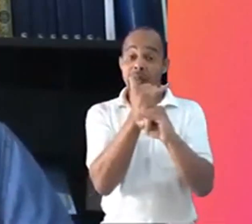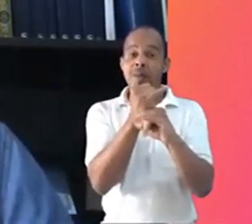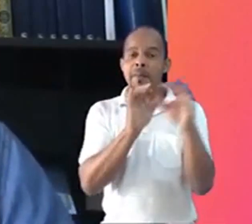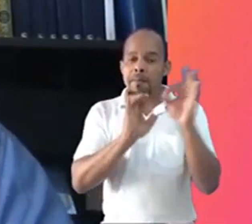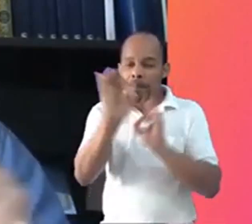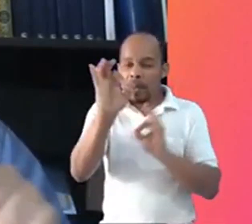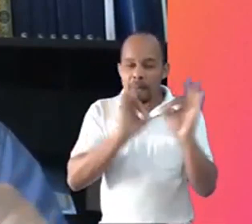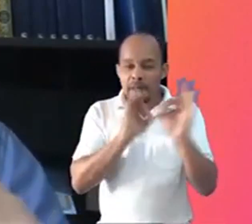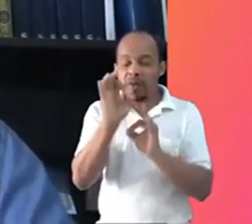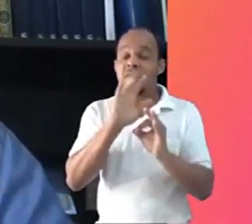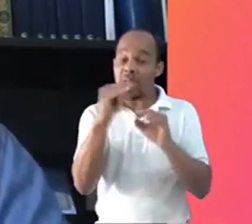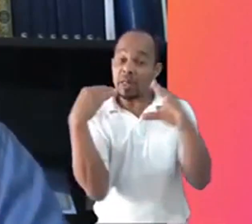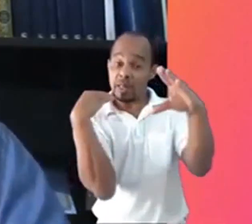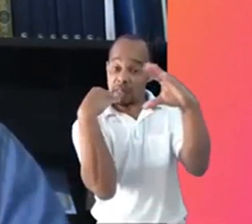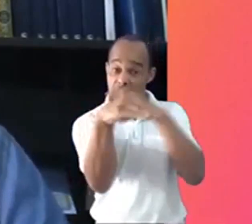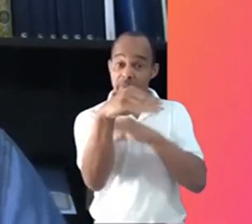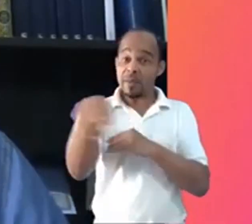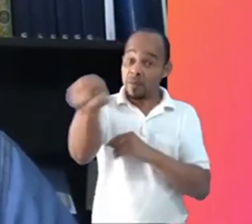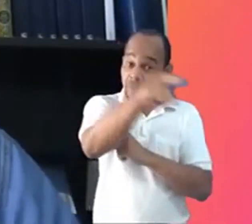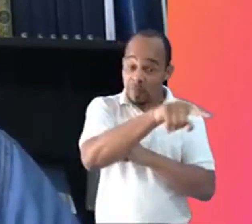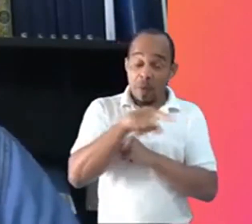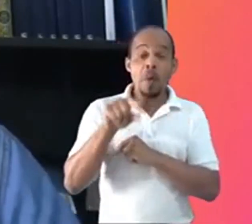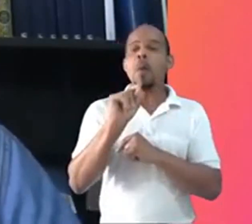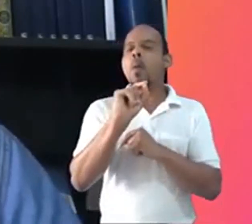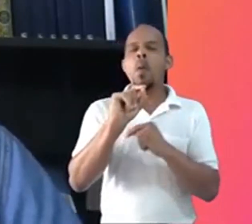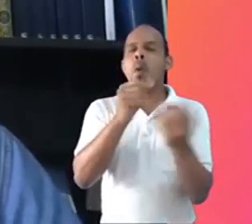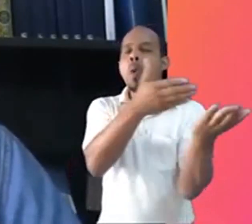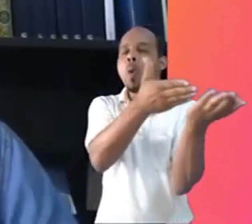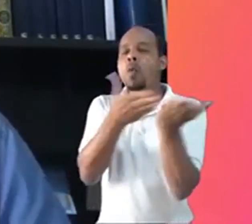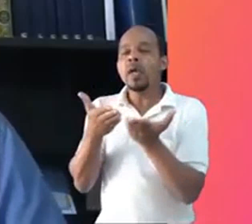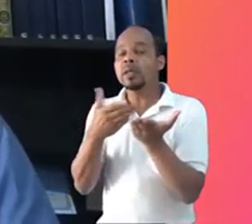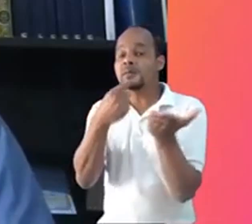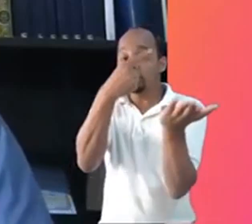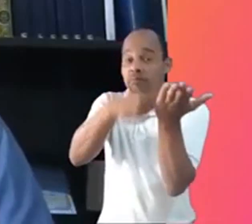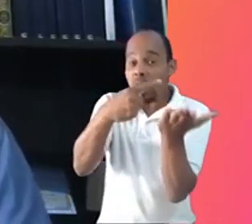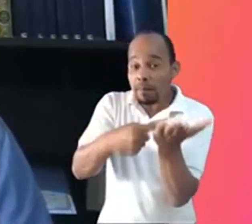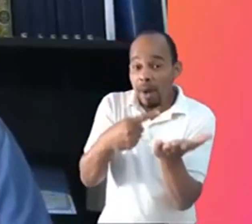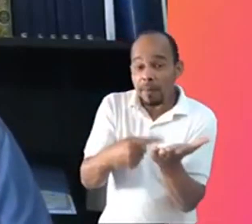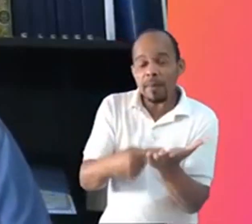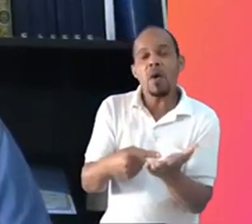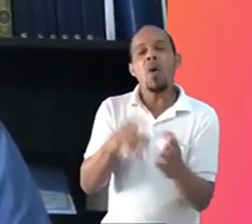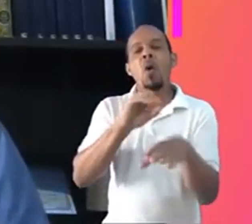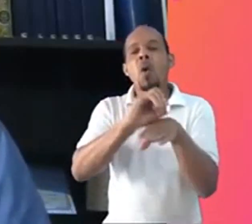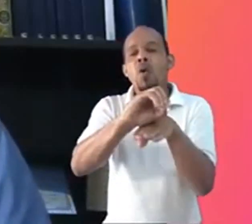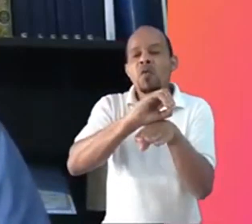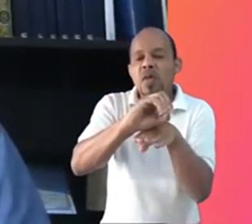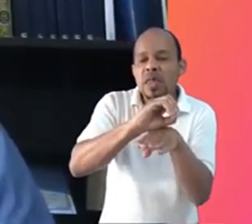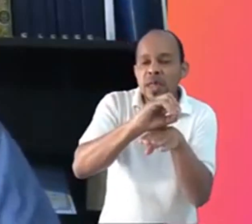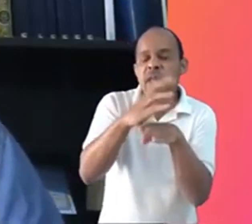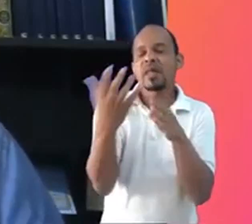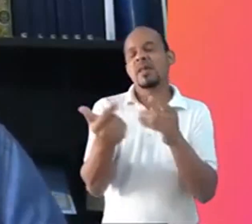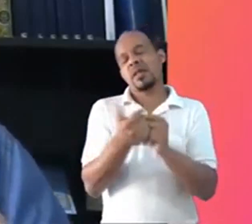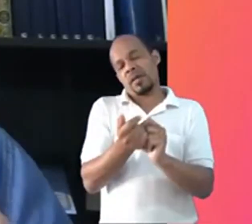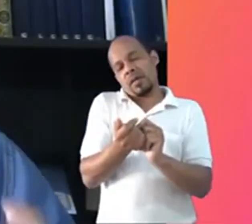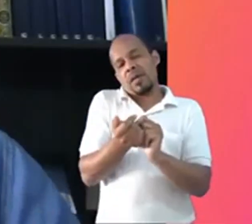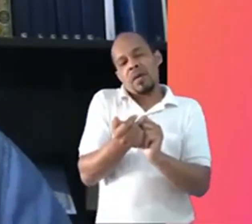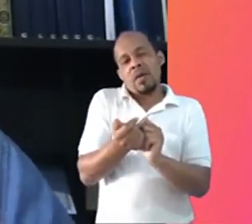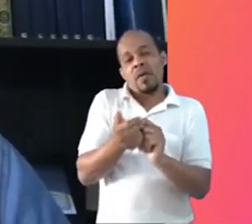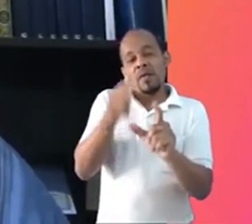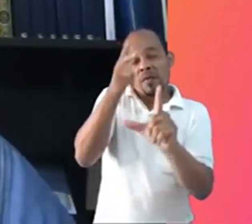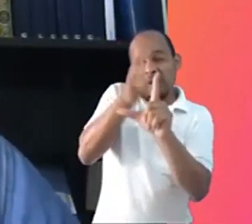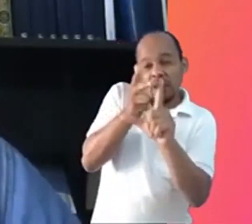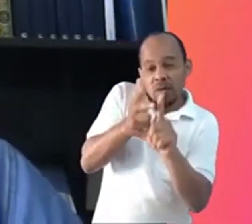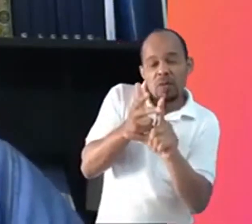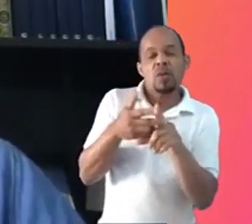gente está preparando para vocês, vocês receberam e receberão por e-mail, alguns convites para participar de algumas oficinas, algumas videoaulas,